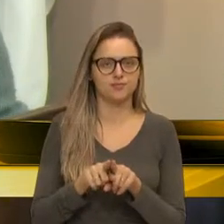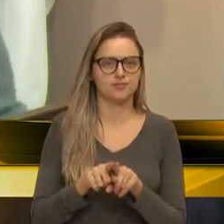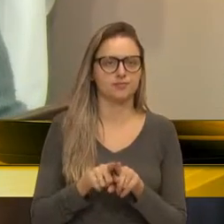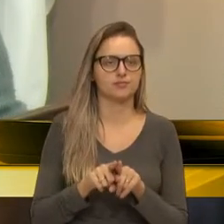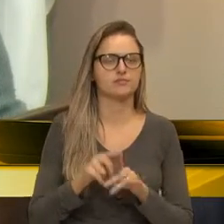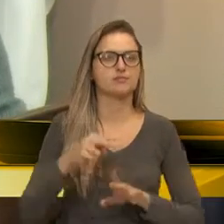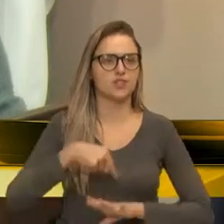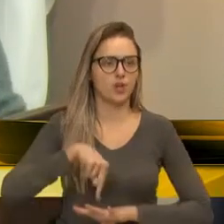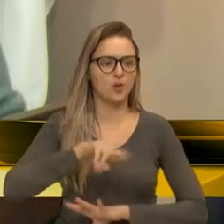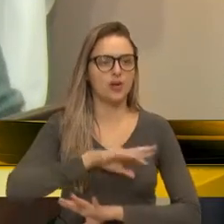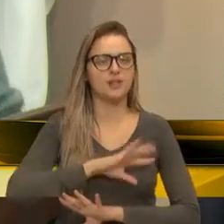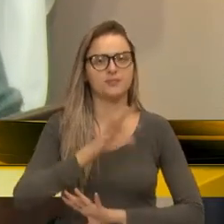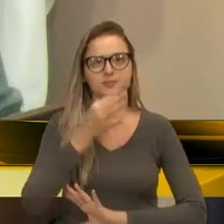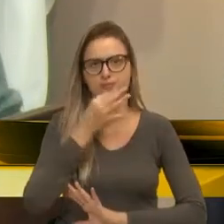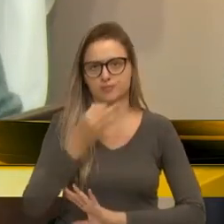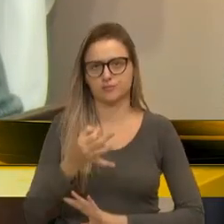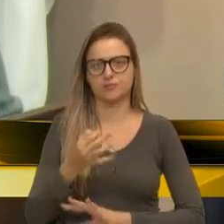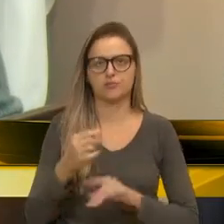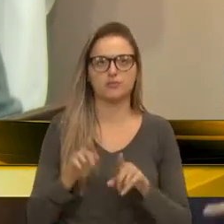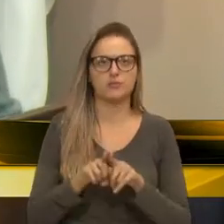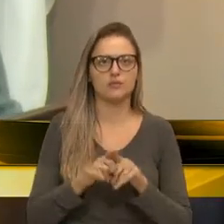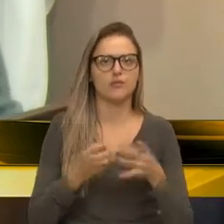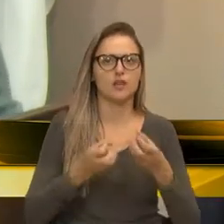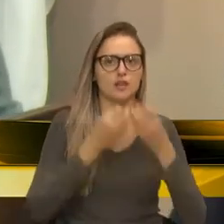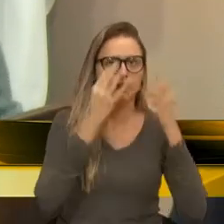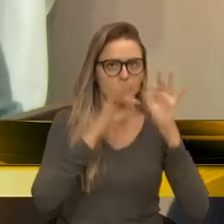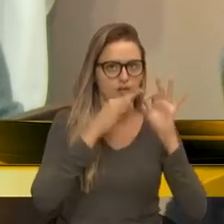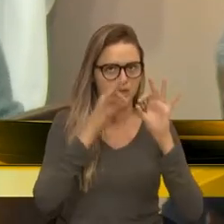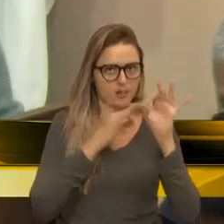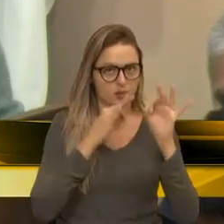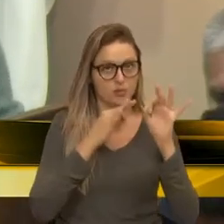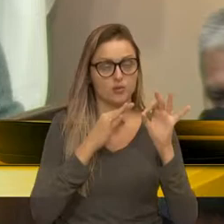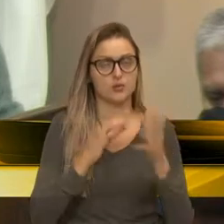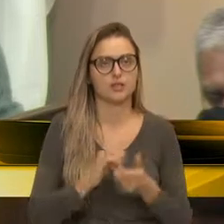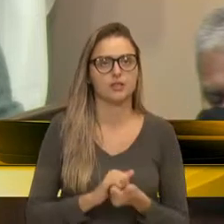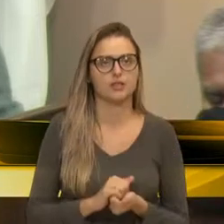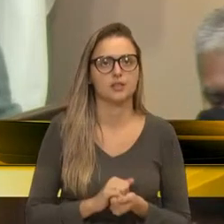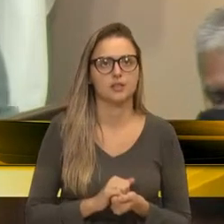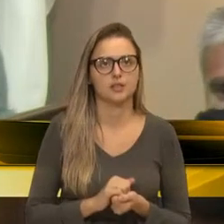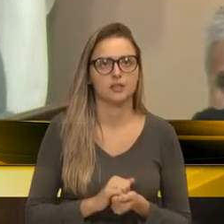sugerimos em momento anterior, quando tratávamos da festa da uva, a